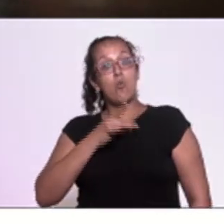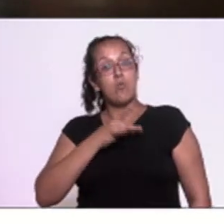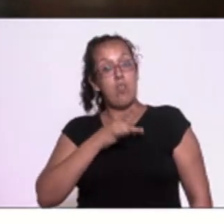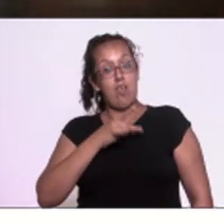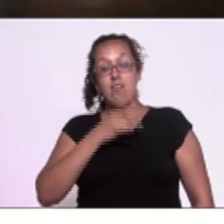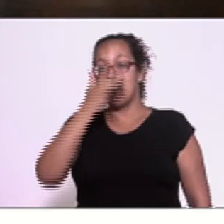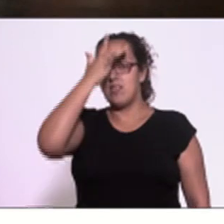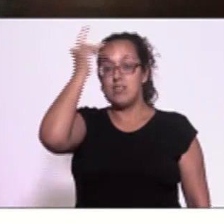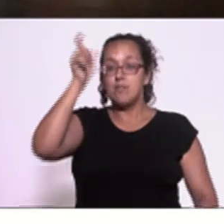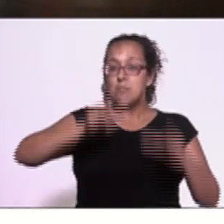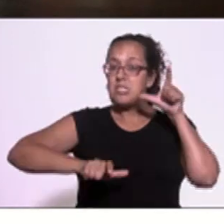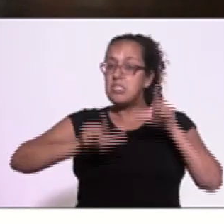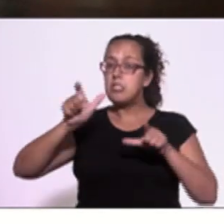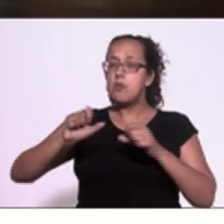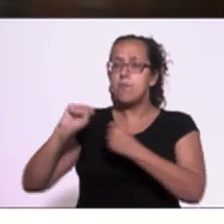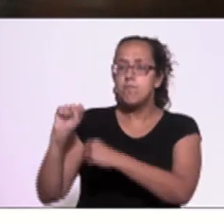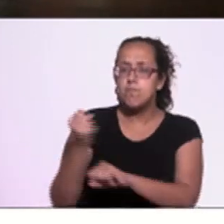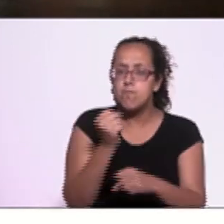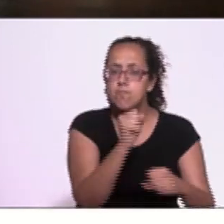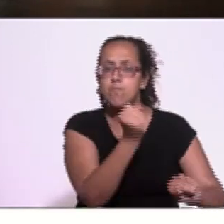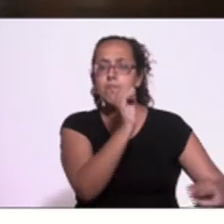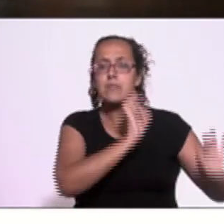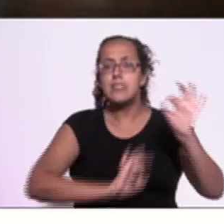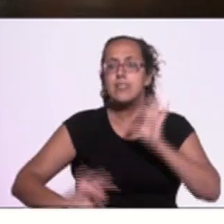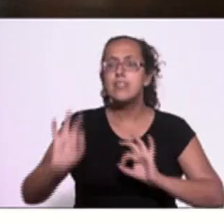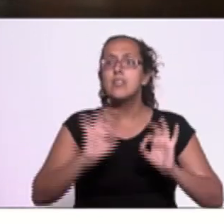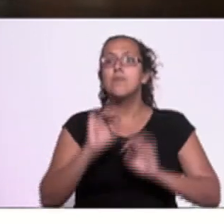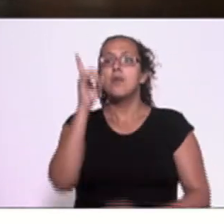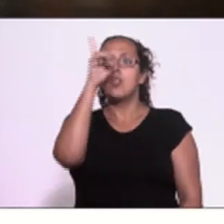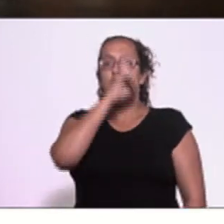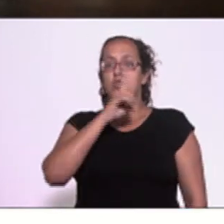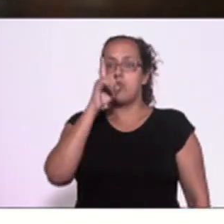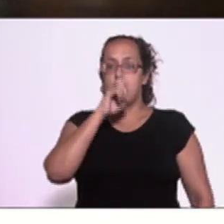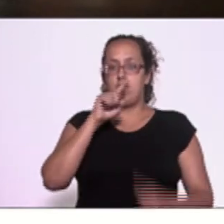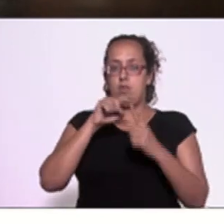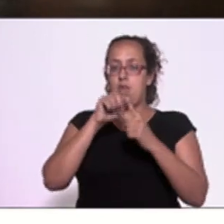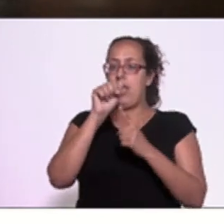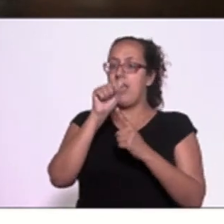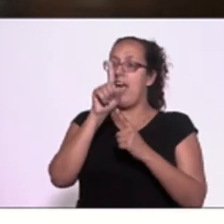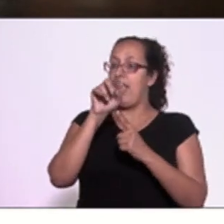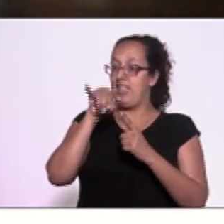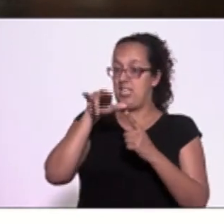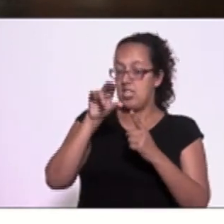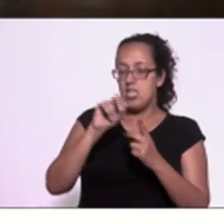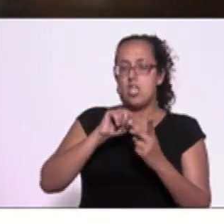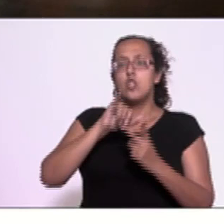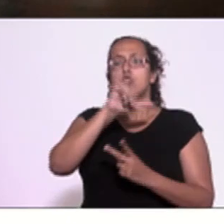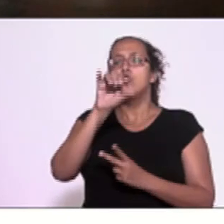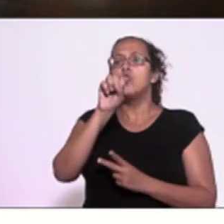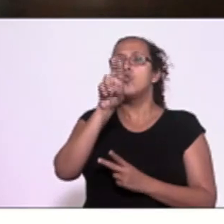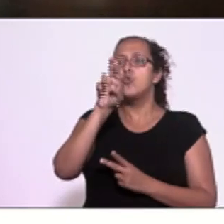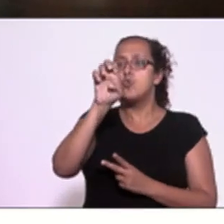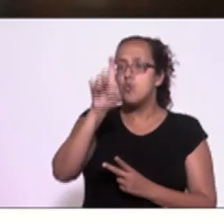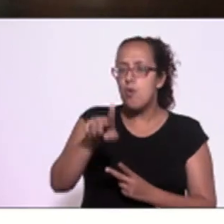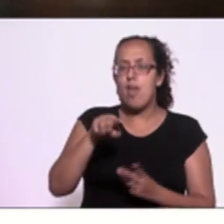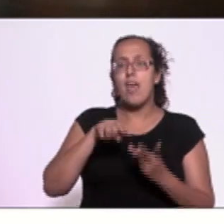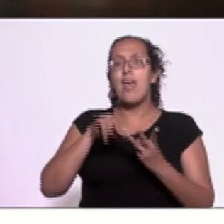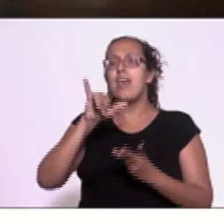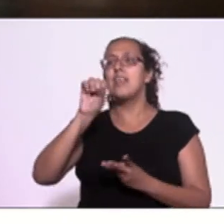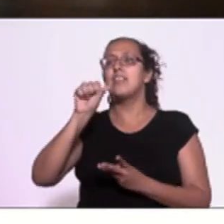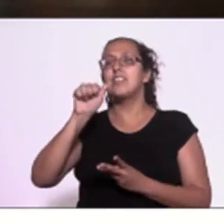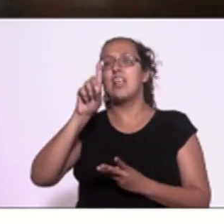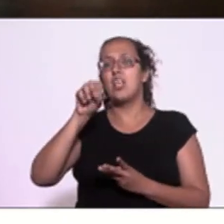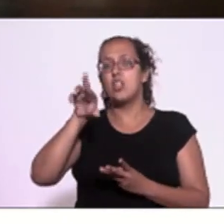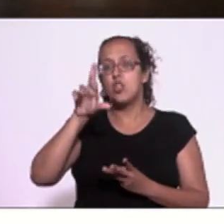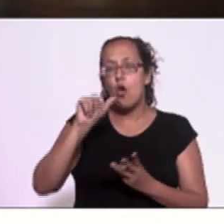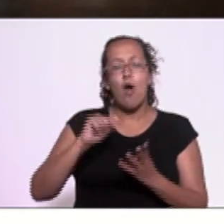são pessoas que me ajudam a limpar o templo aos domingos. Eu tenho aqui Adriano Soares, Josué Rodrigues e Isadora